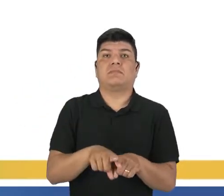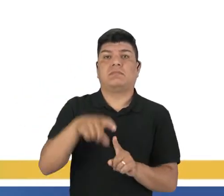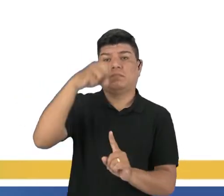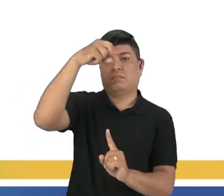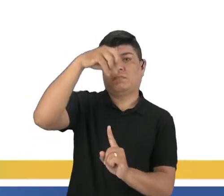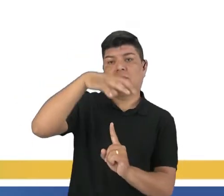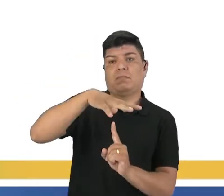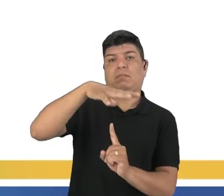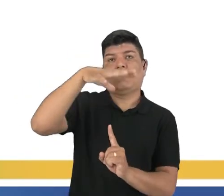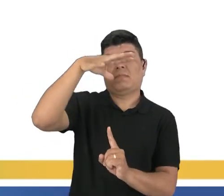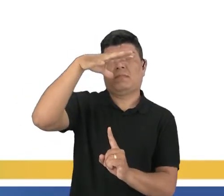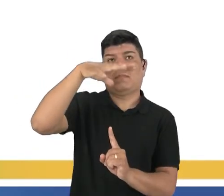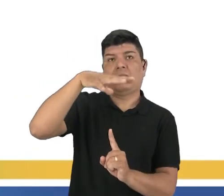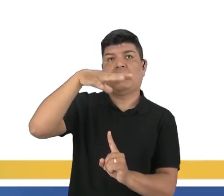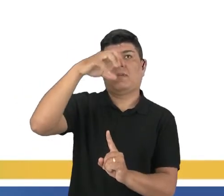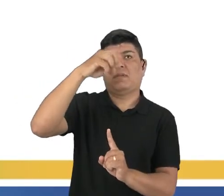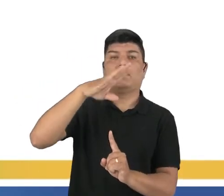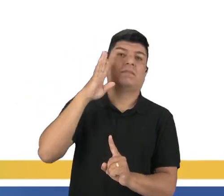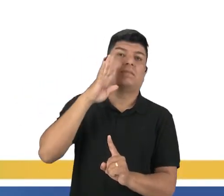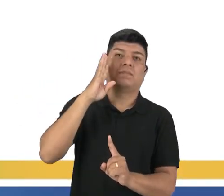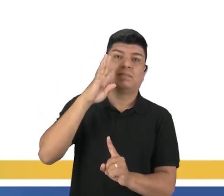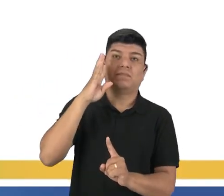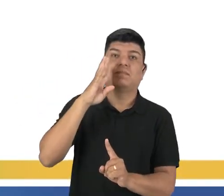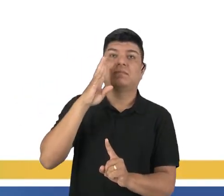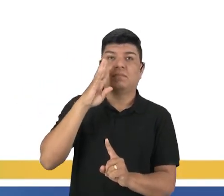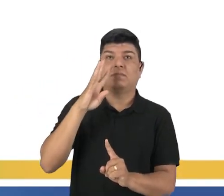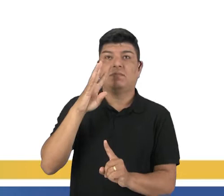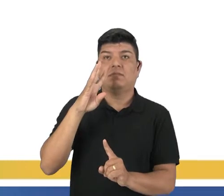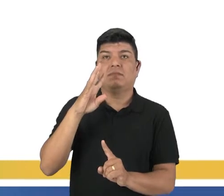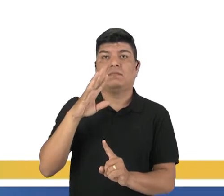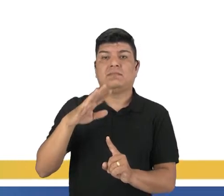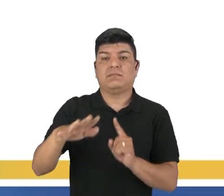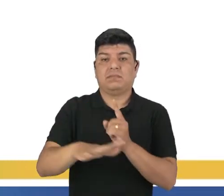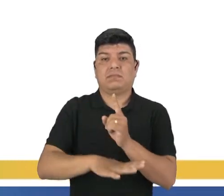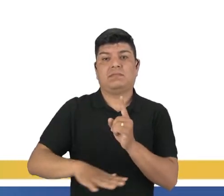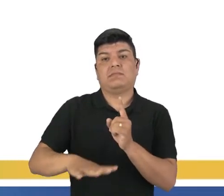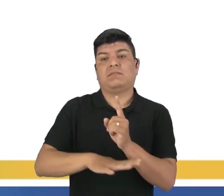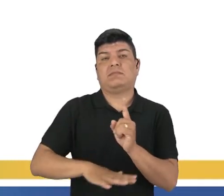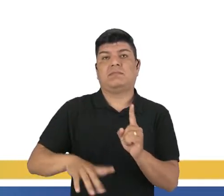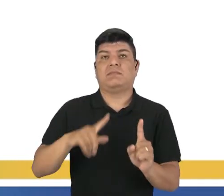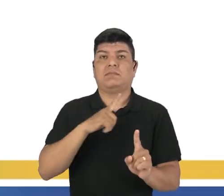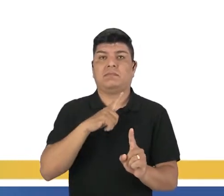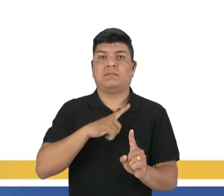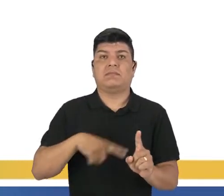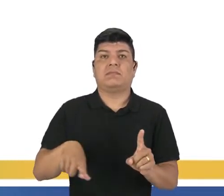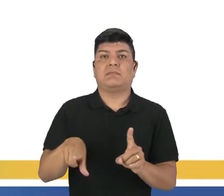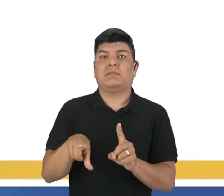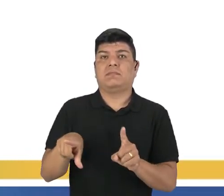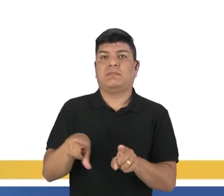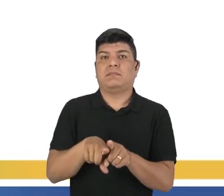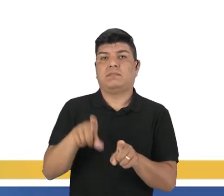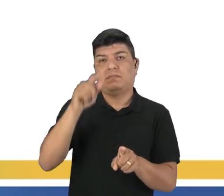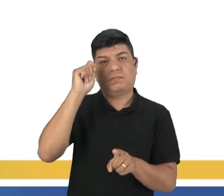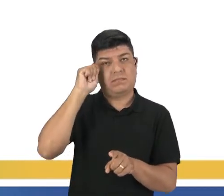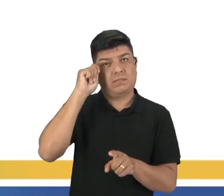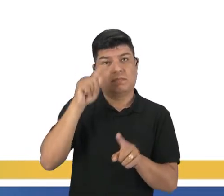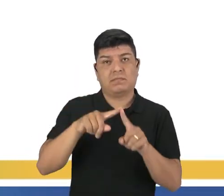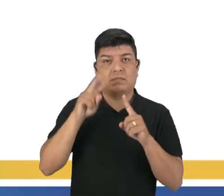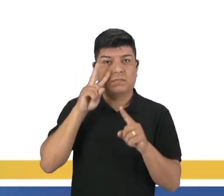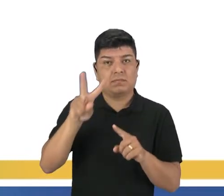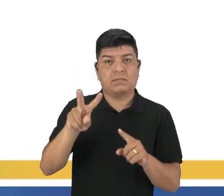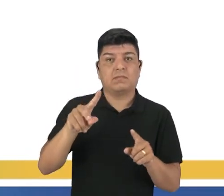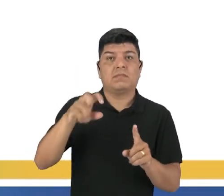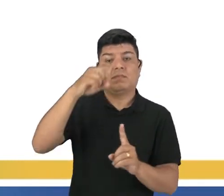iluminação fazendo efeito, Você observa que esse efeito aí é bem legal. E abaixo também, Você observa que você vê